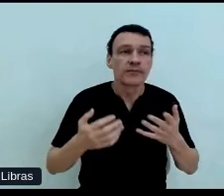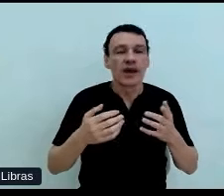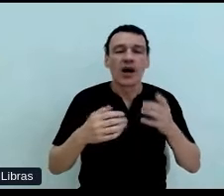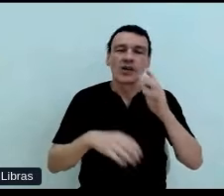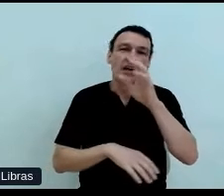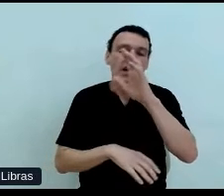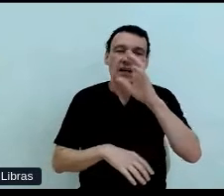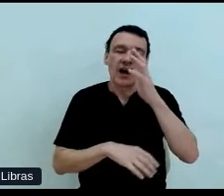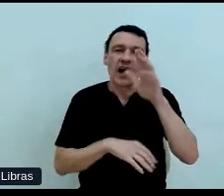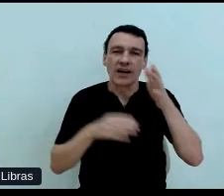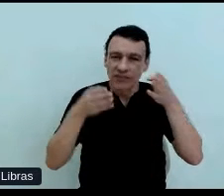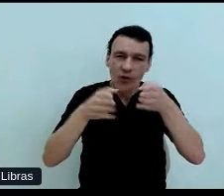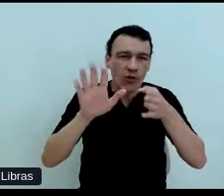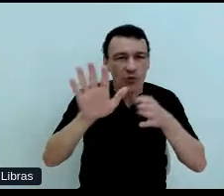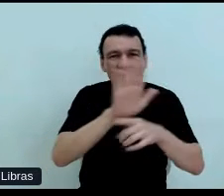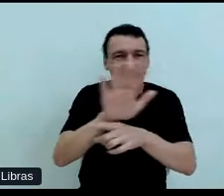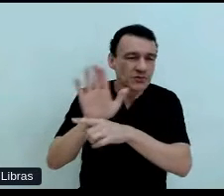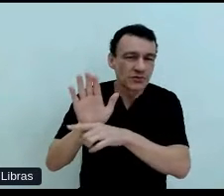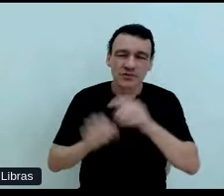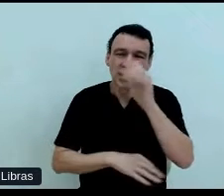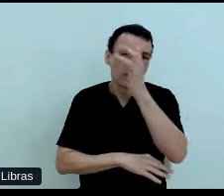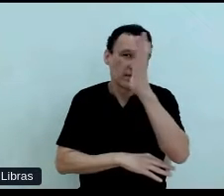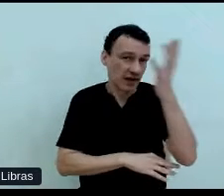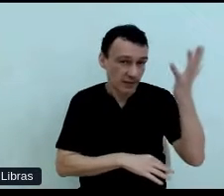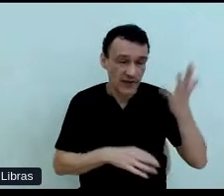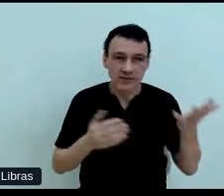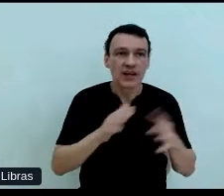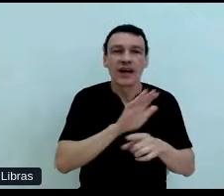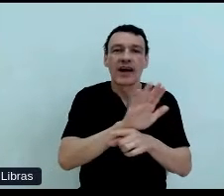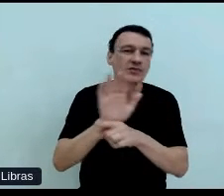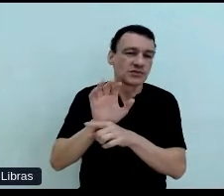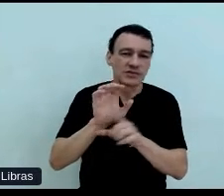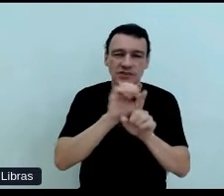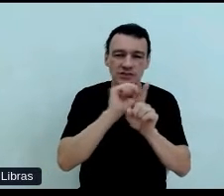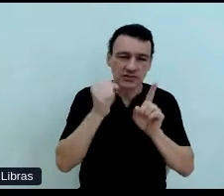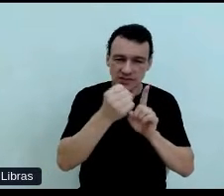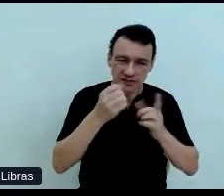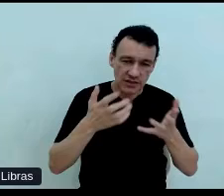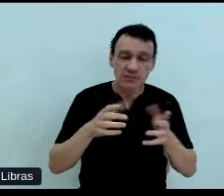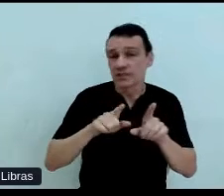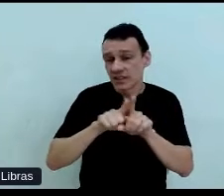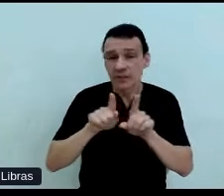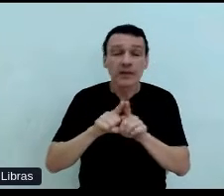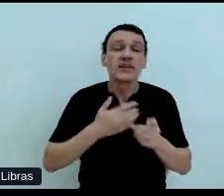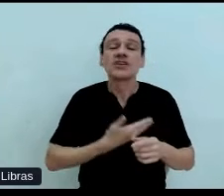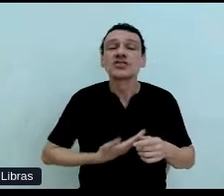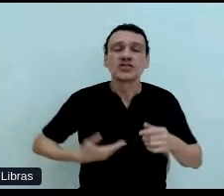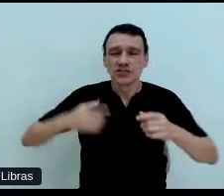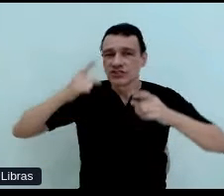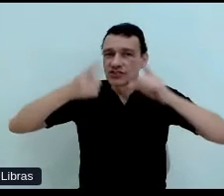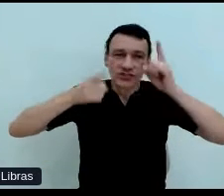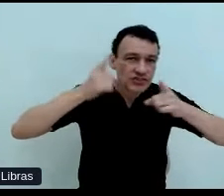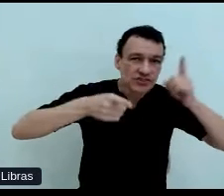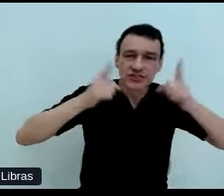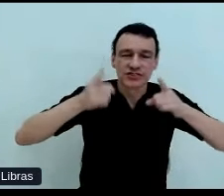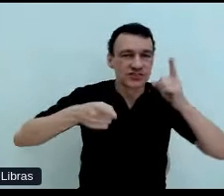ambiente, na parte social e de governabilidade, né? De governança, que a gente